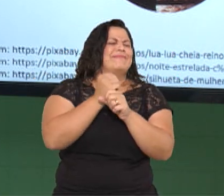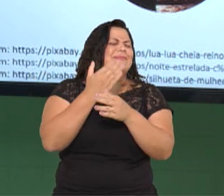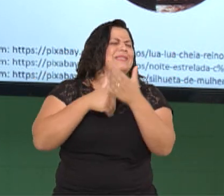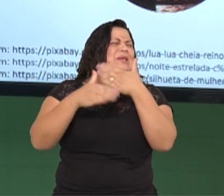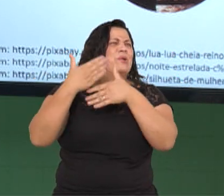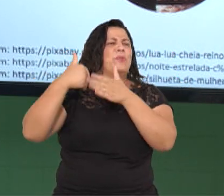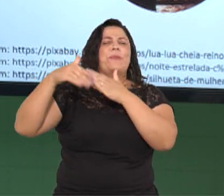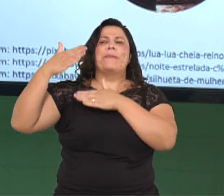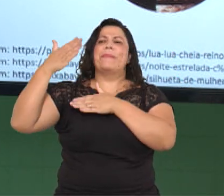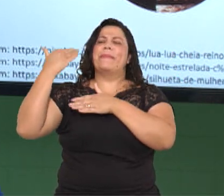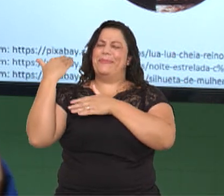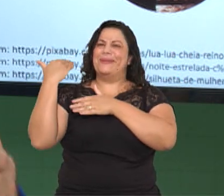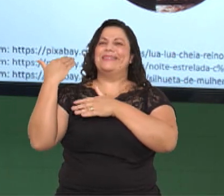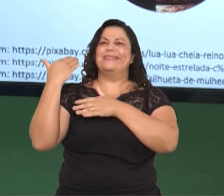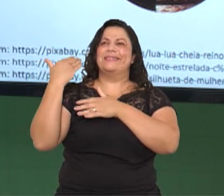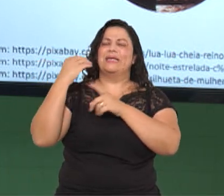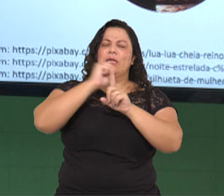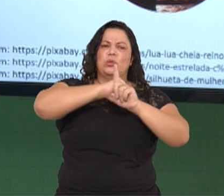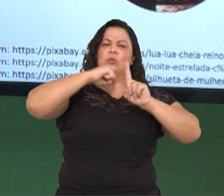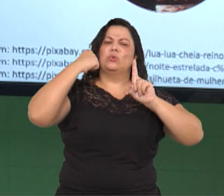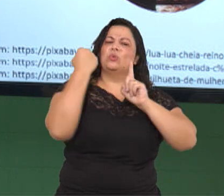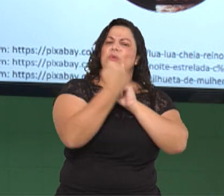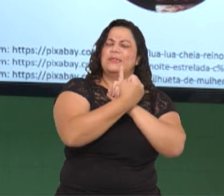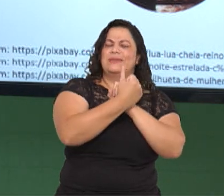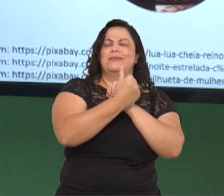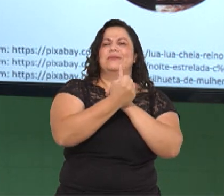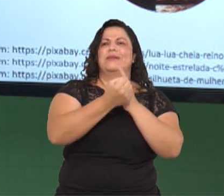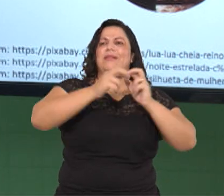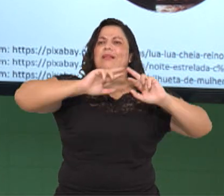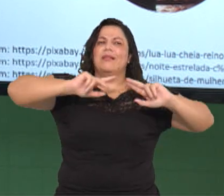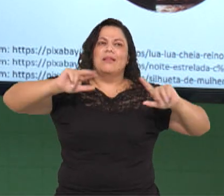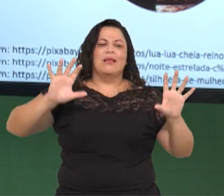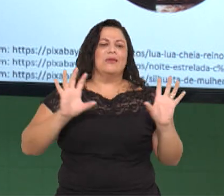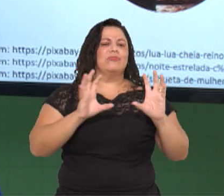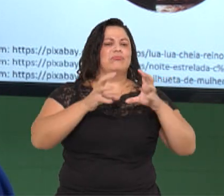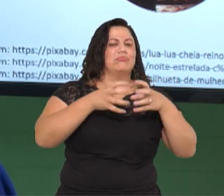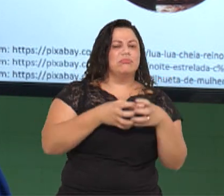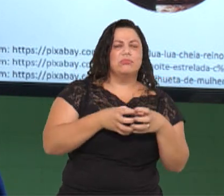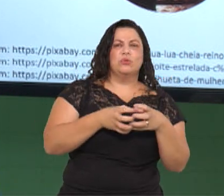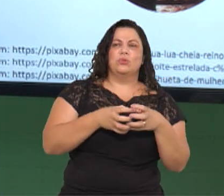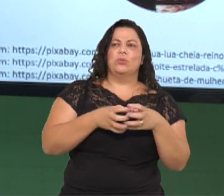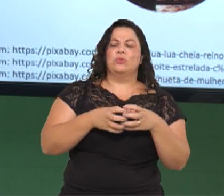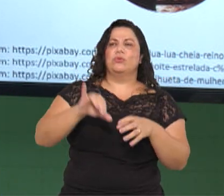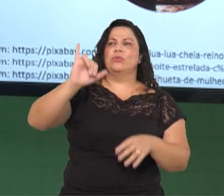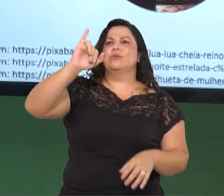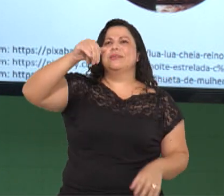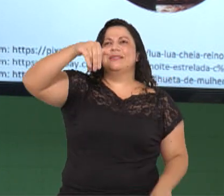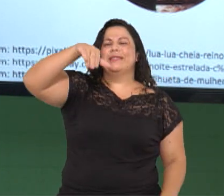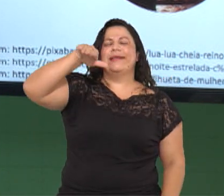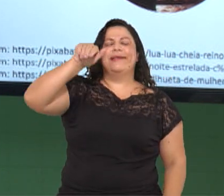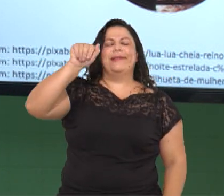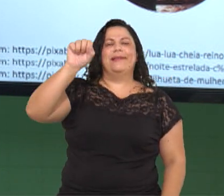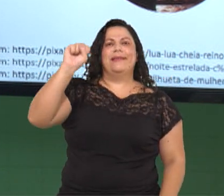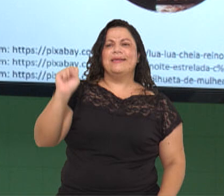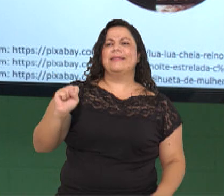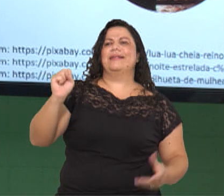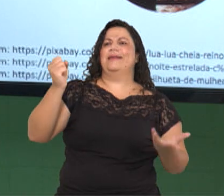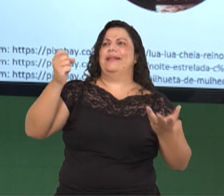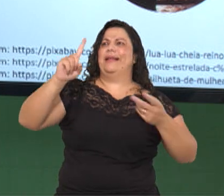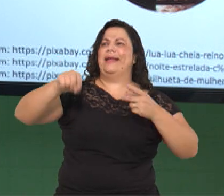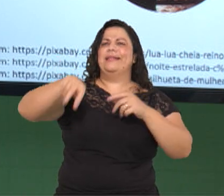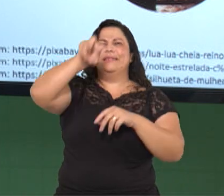grupos, muitas sociedades, por exemplo, os incas, os maias,